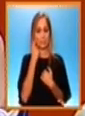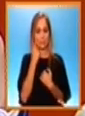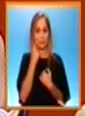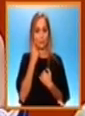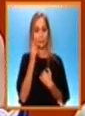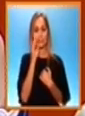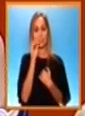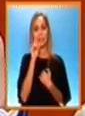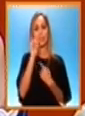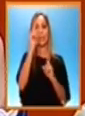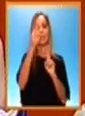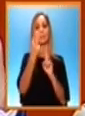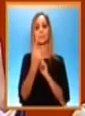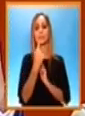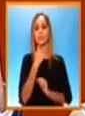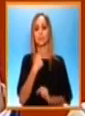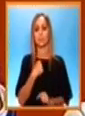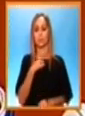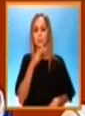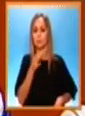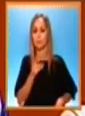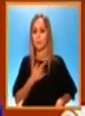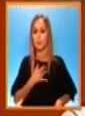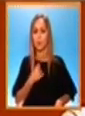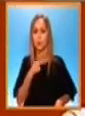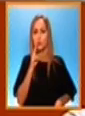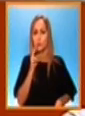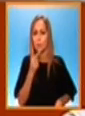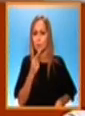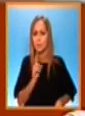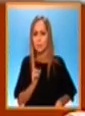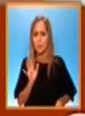tentar, se ele me disser alguma coisa, eu digo logo: oh, Pedro, desculpa, não estou a compreender. Em casa